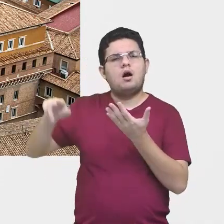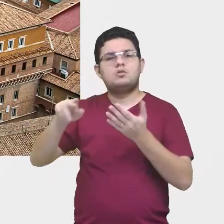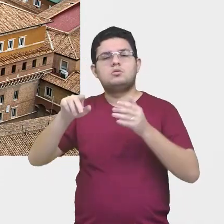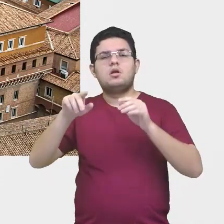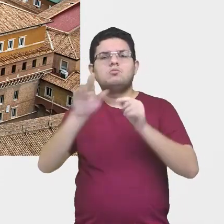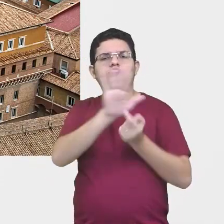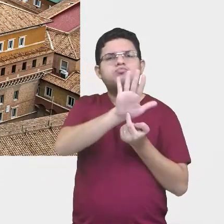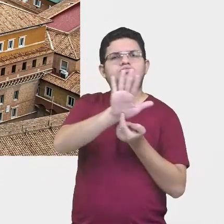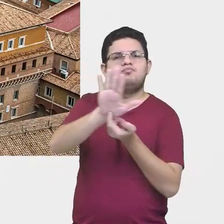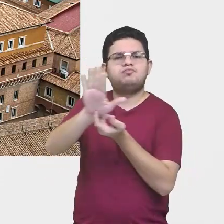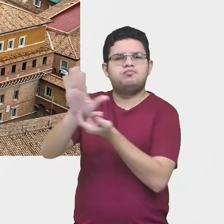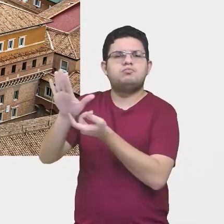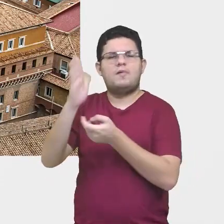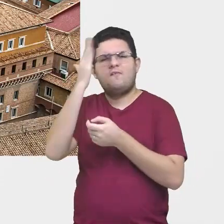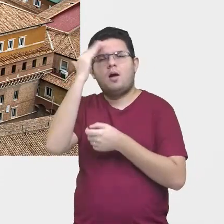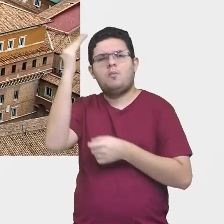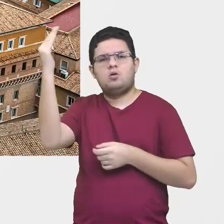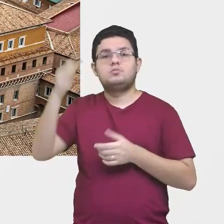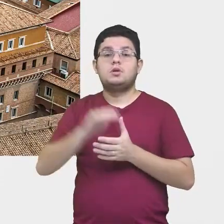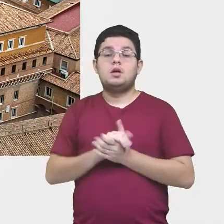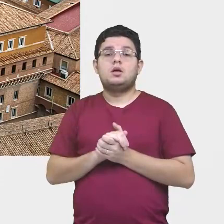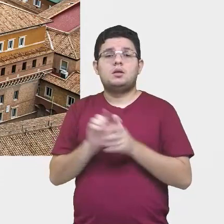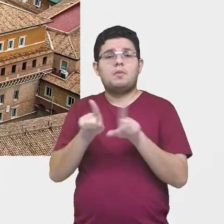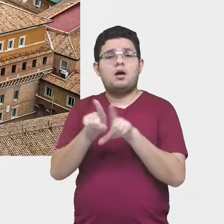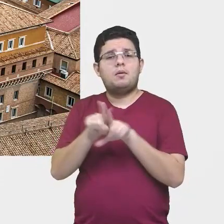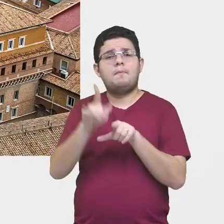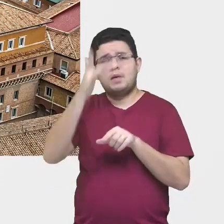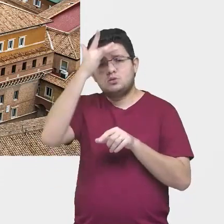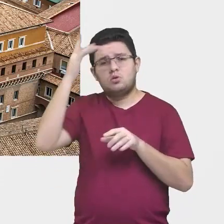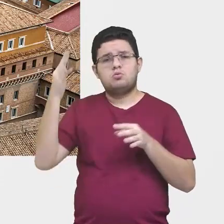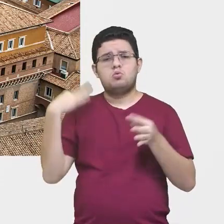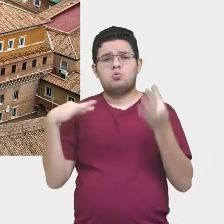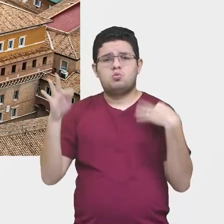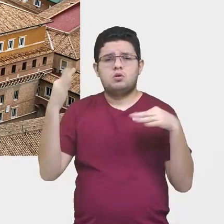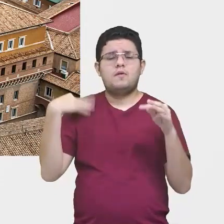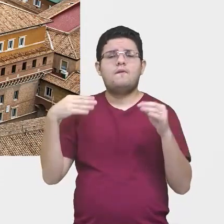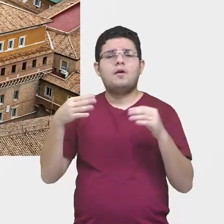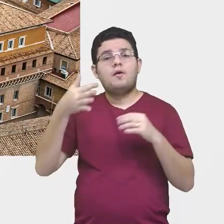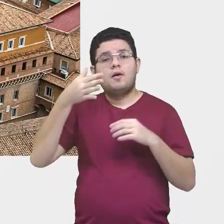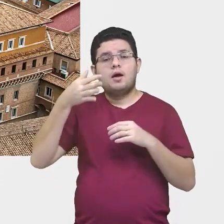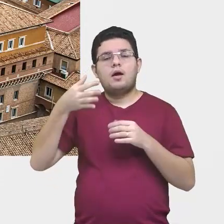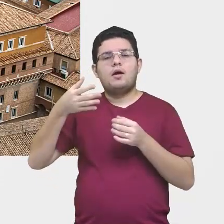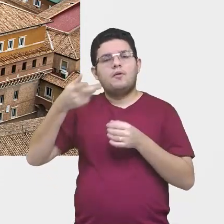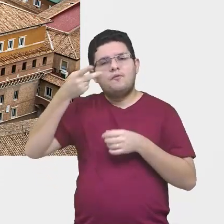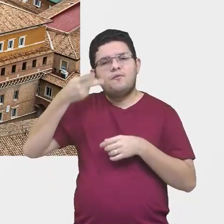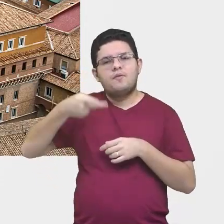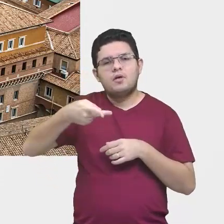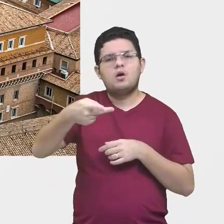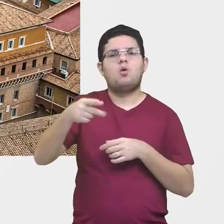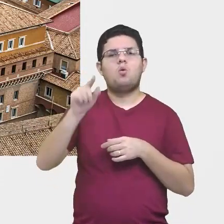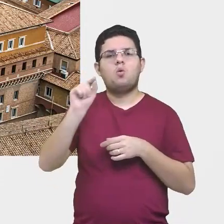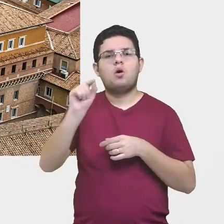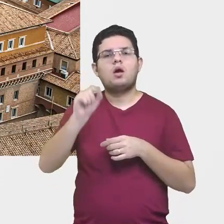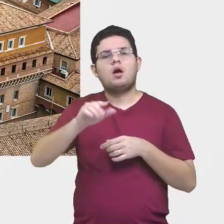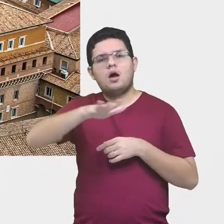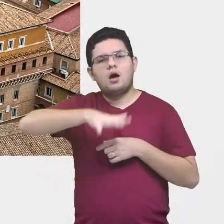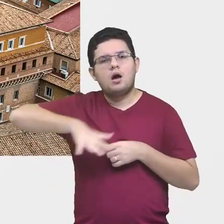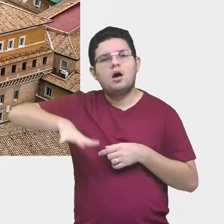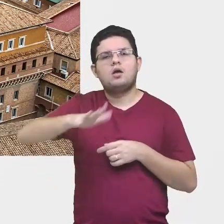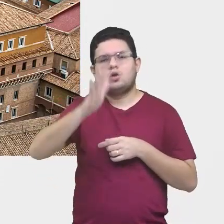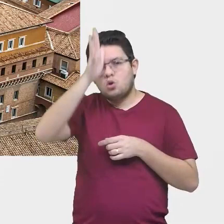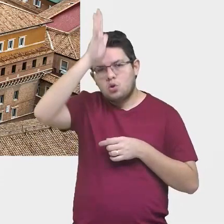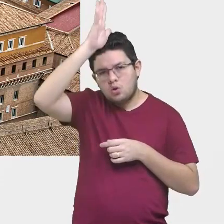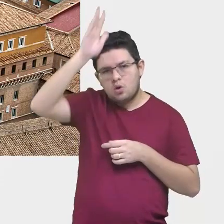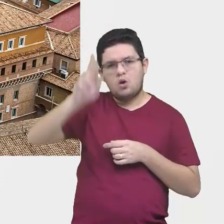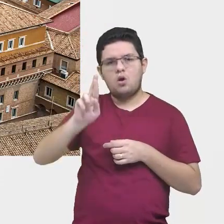ponto, né, de parada para quem está visitando Roma, né? Os museus, eles acabam sendo um ponto